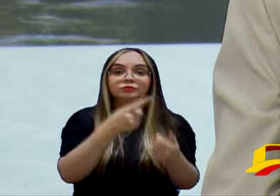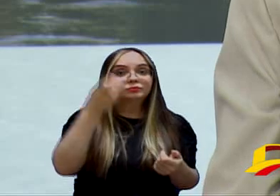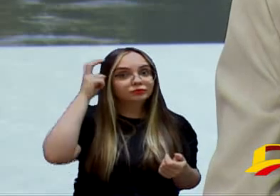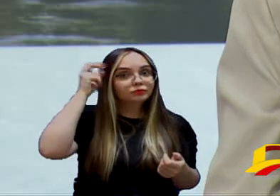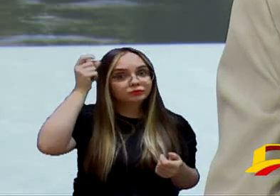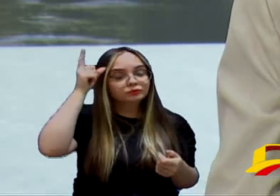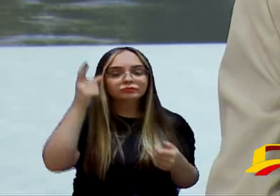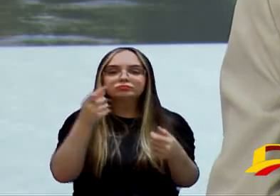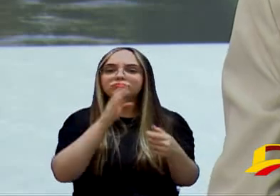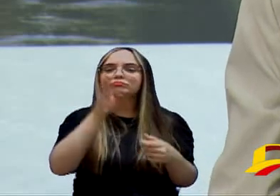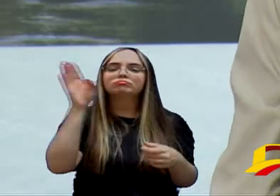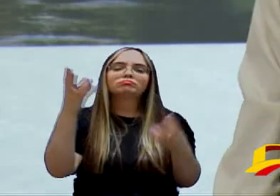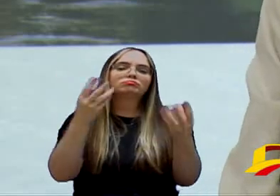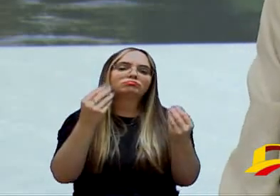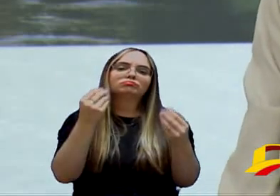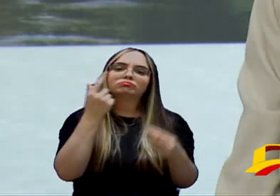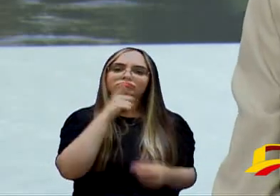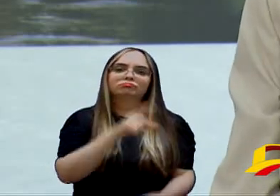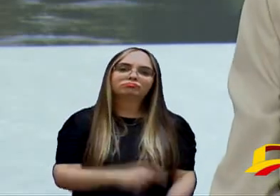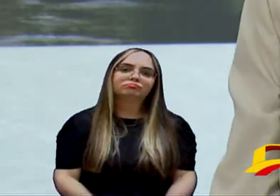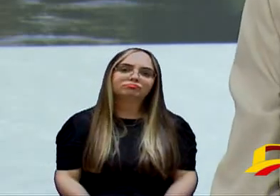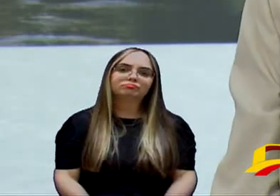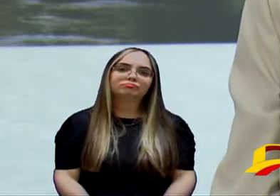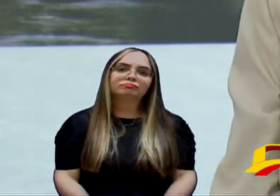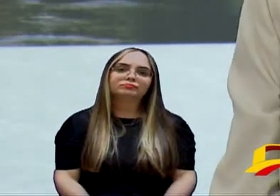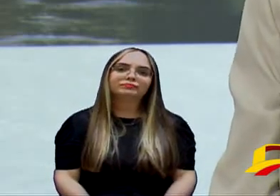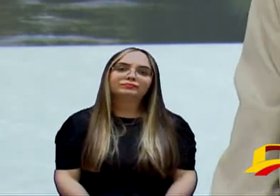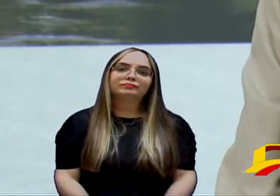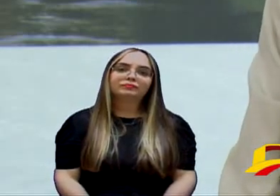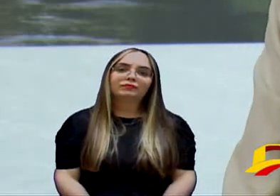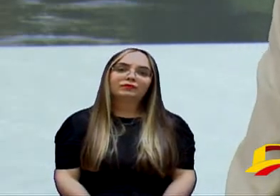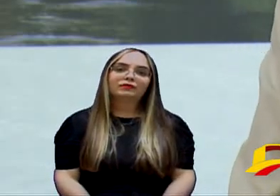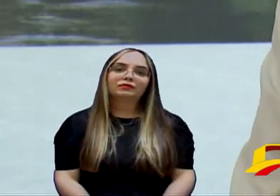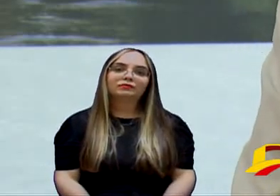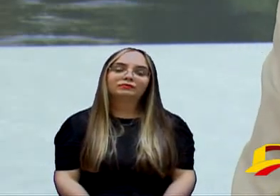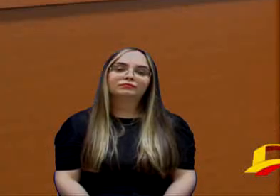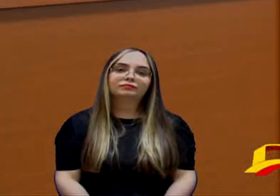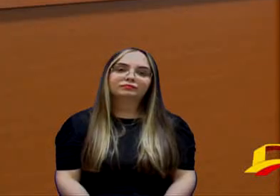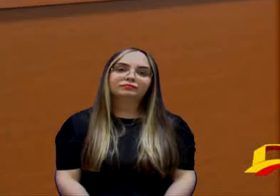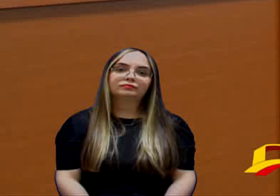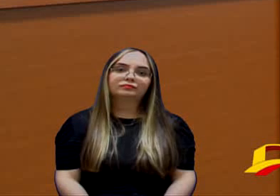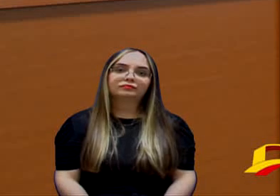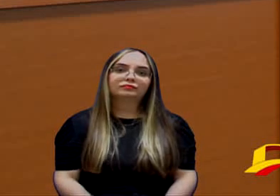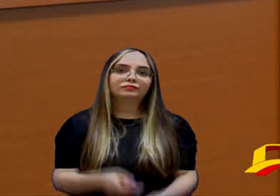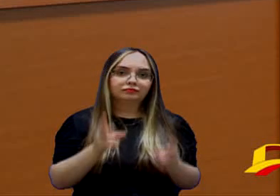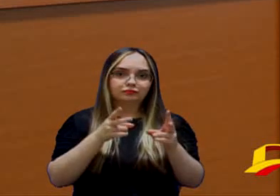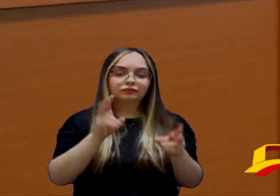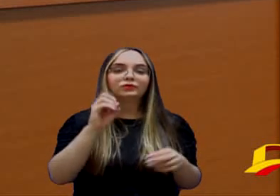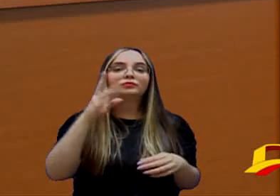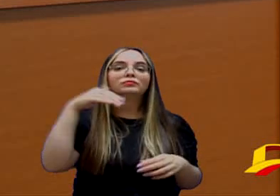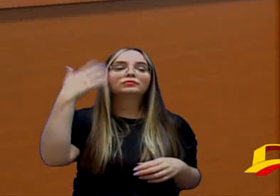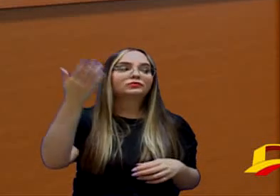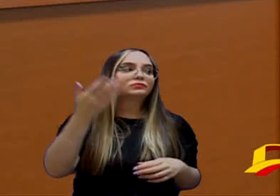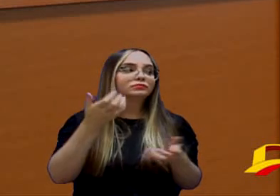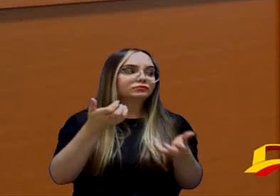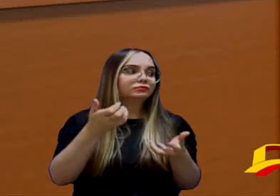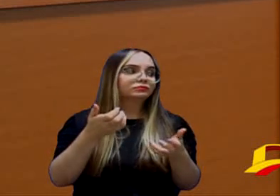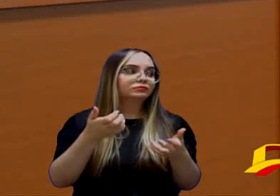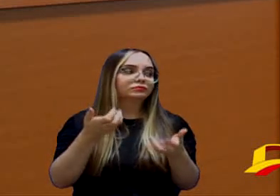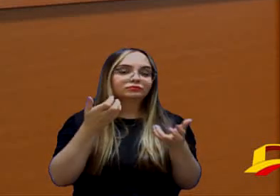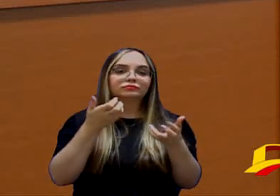fazer muitas atividades vereadora quer manter a discussão para a próxima